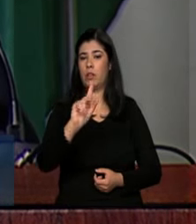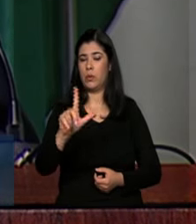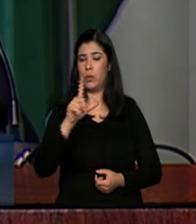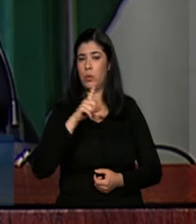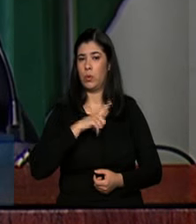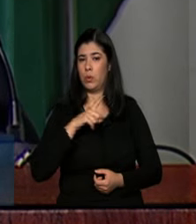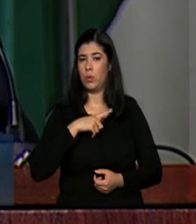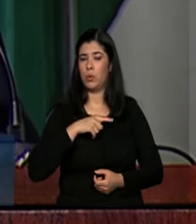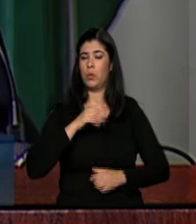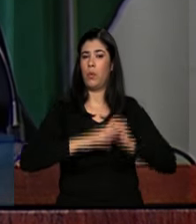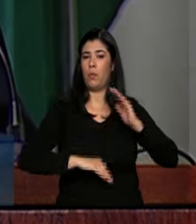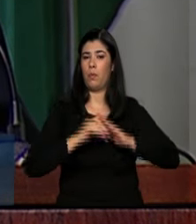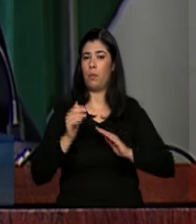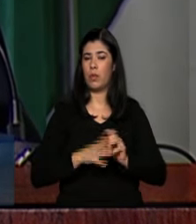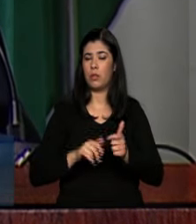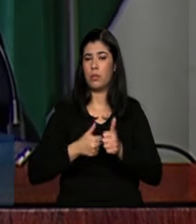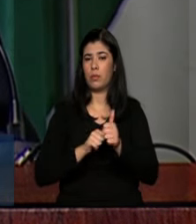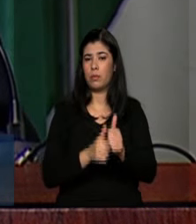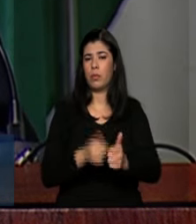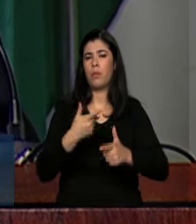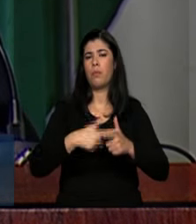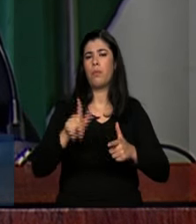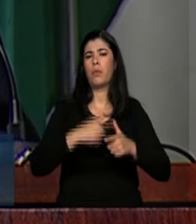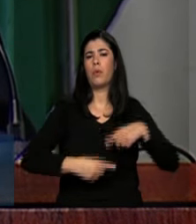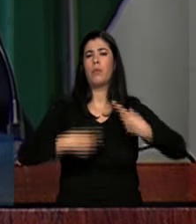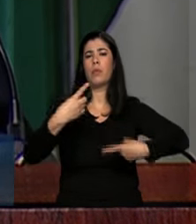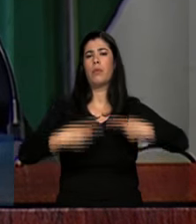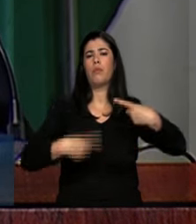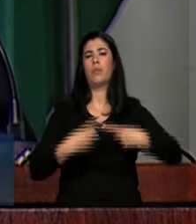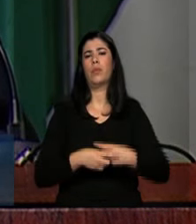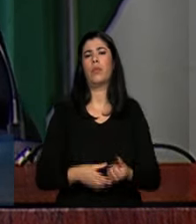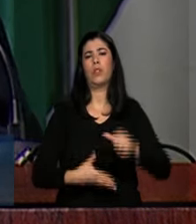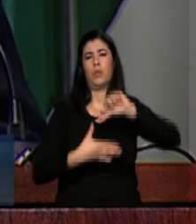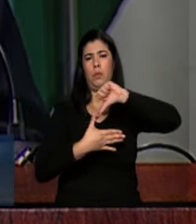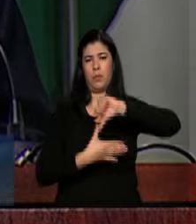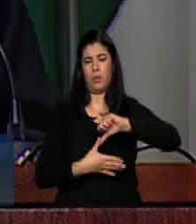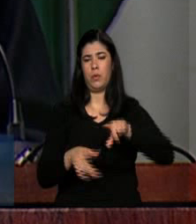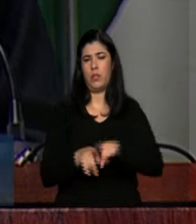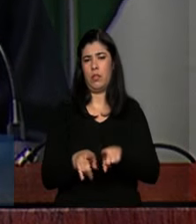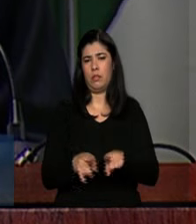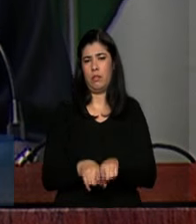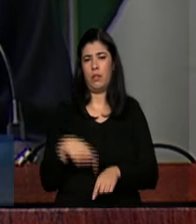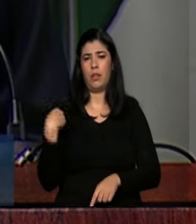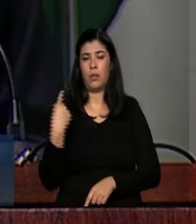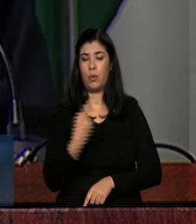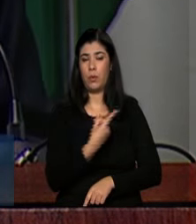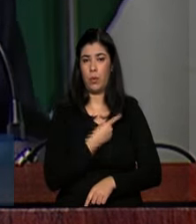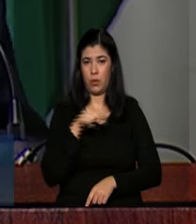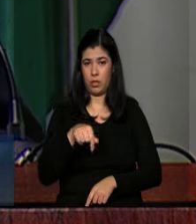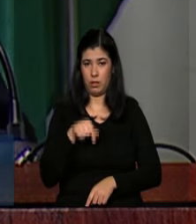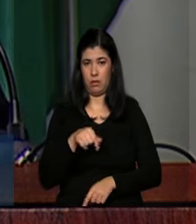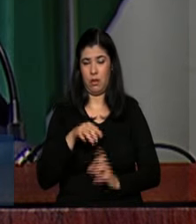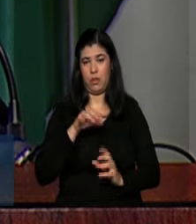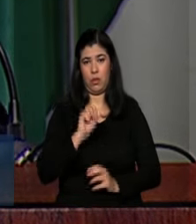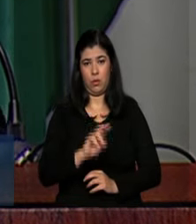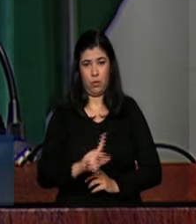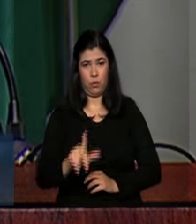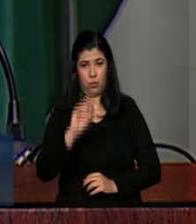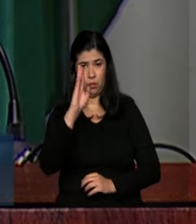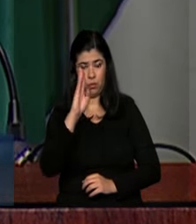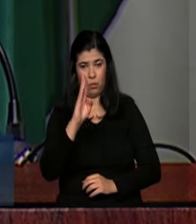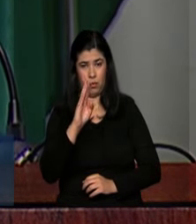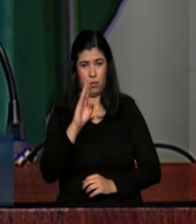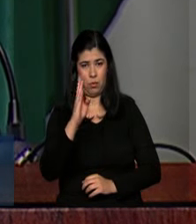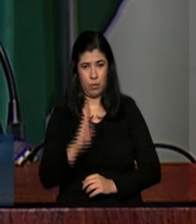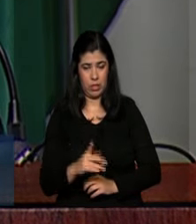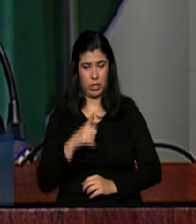para o encaminhamento pacífico de problemas políticos no continente. Nossa parte do mundo é também, e cada vez mais,